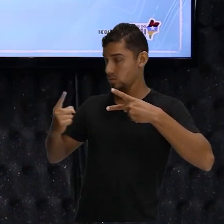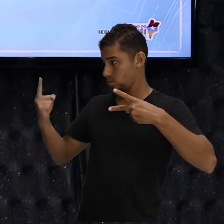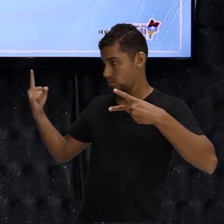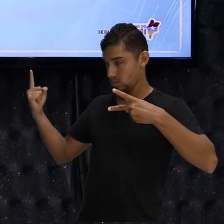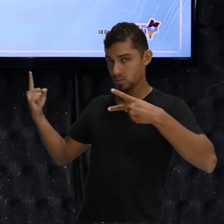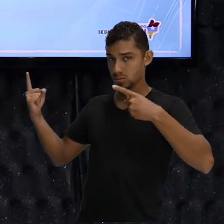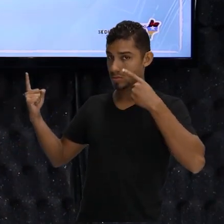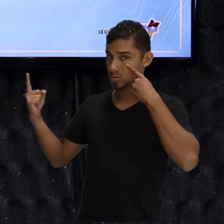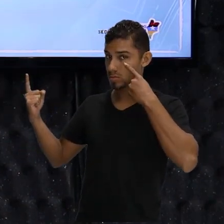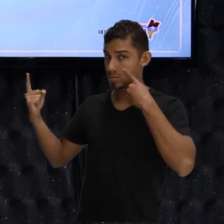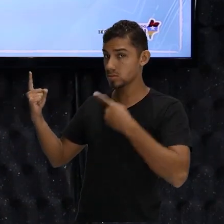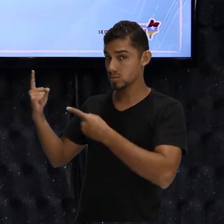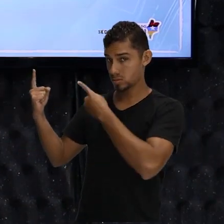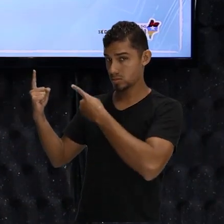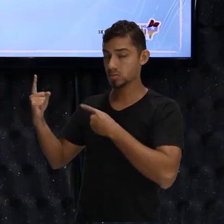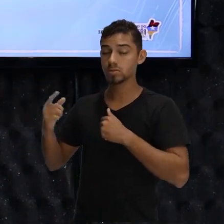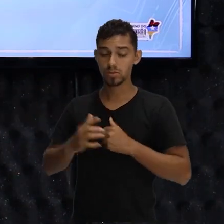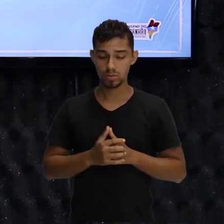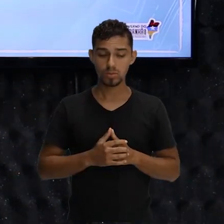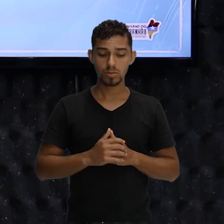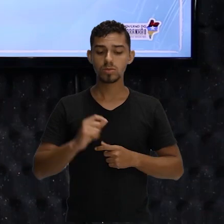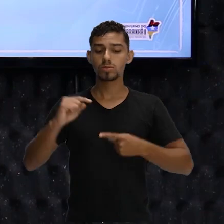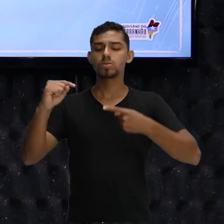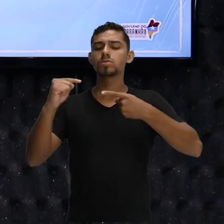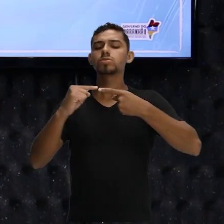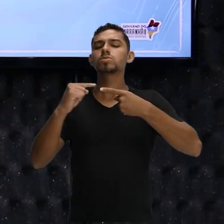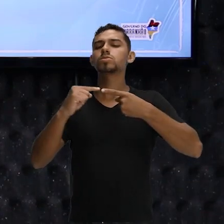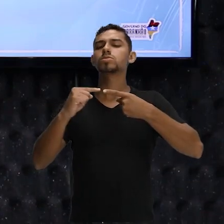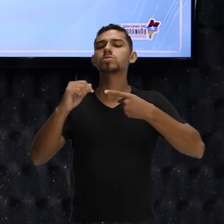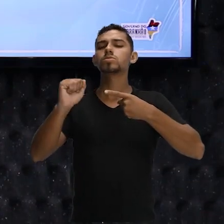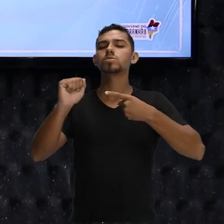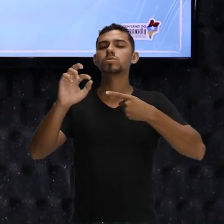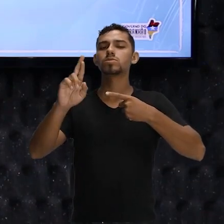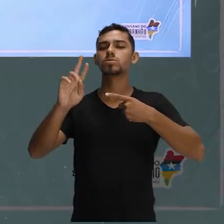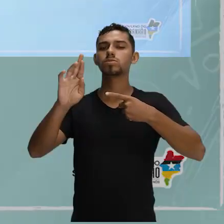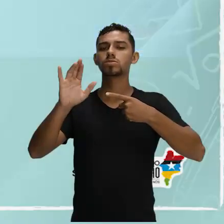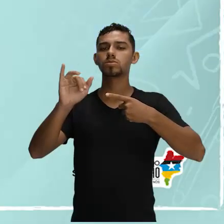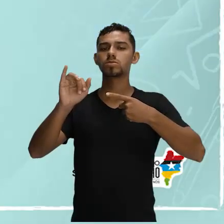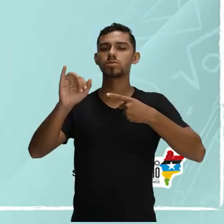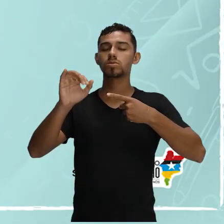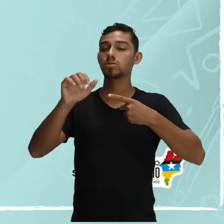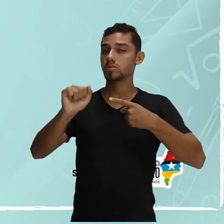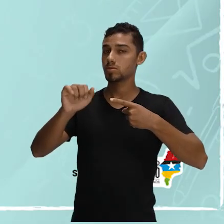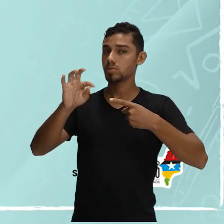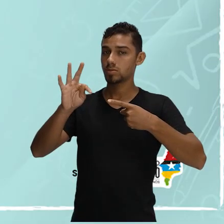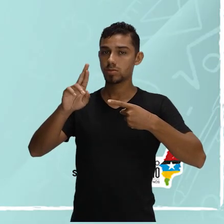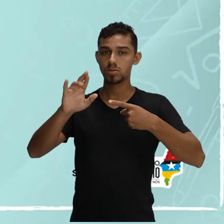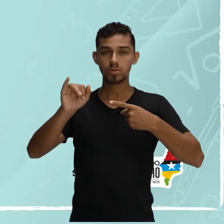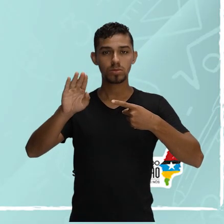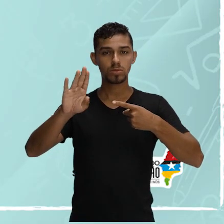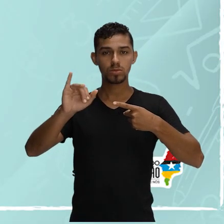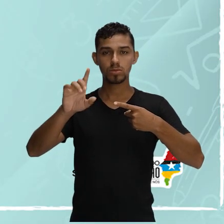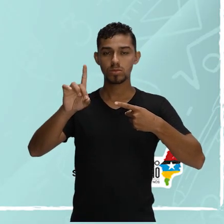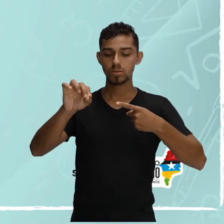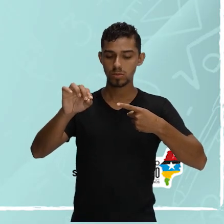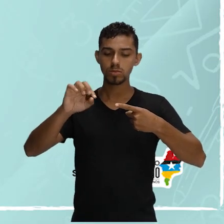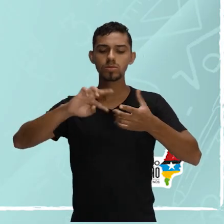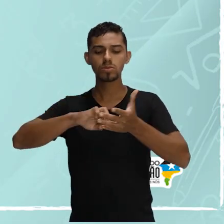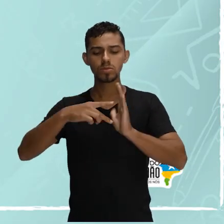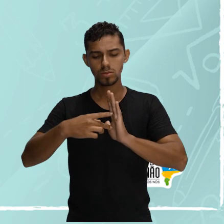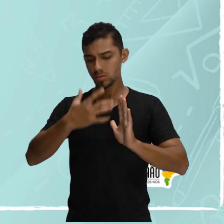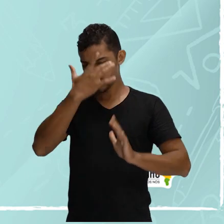que significa status social atribuído? Significa que o sujeito ocupa determinada